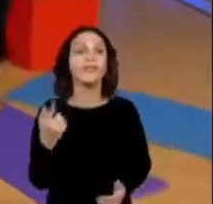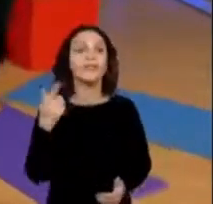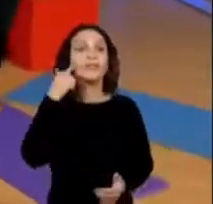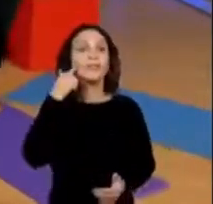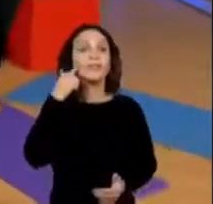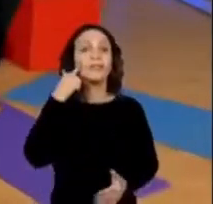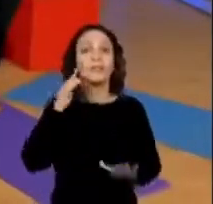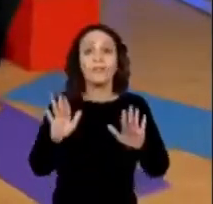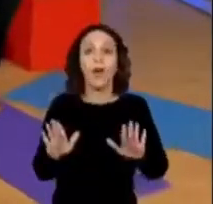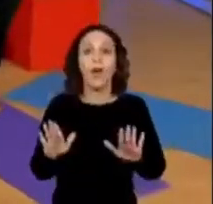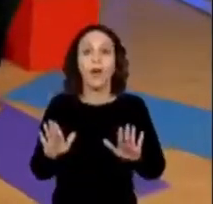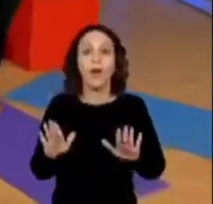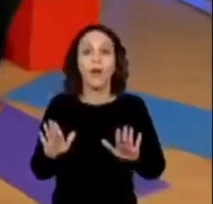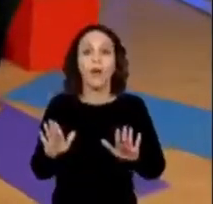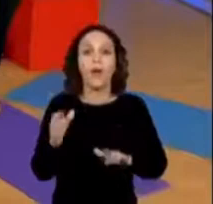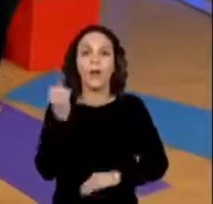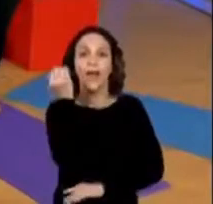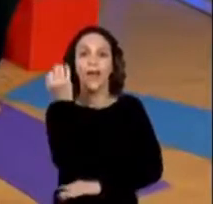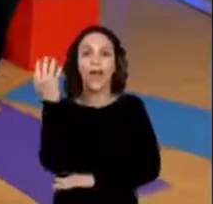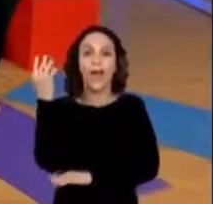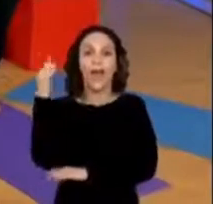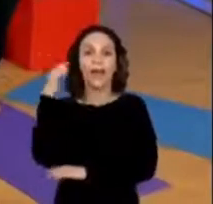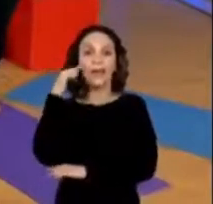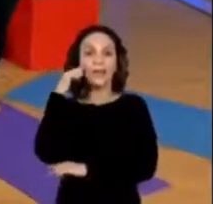três. Parou. Árvore.